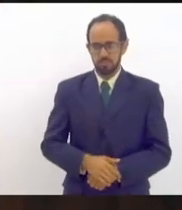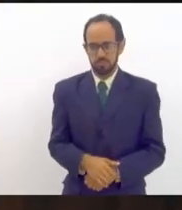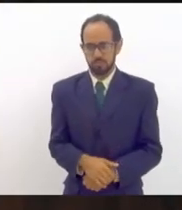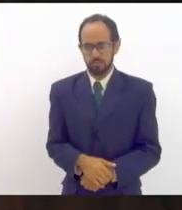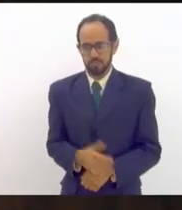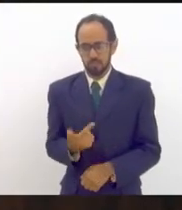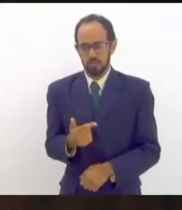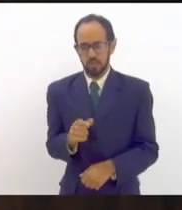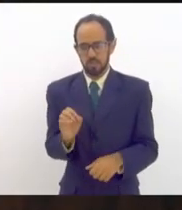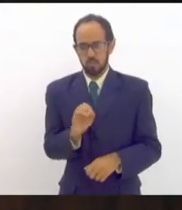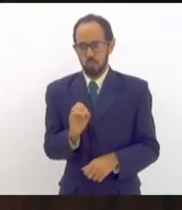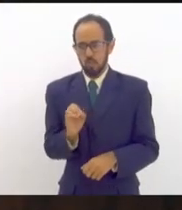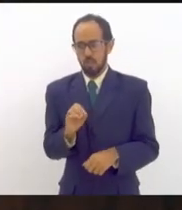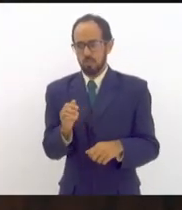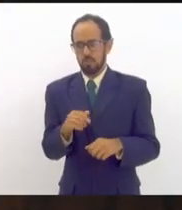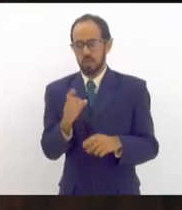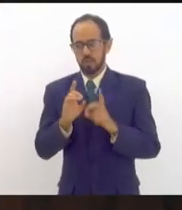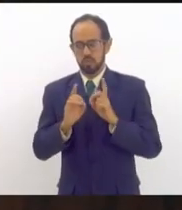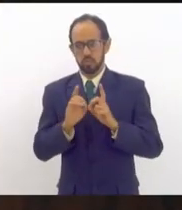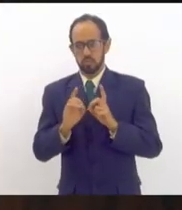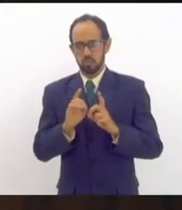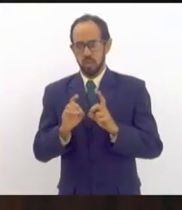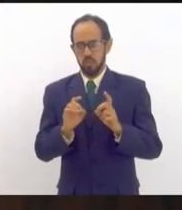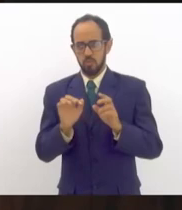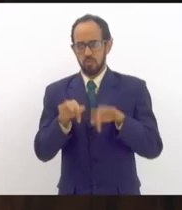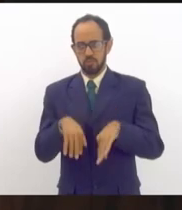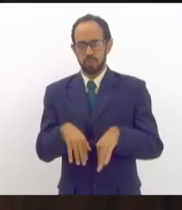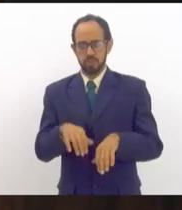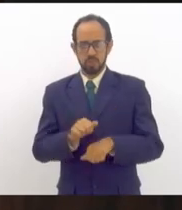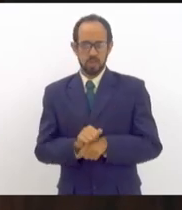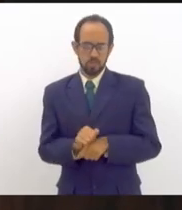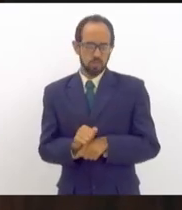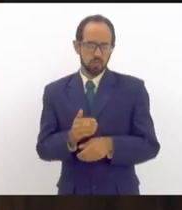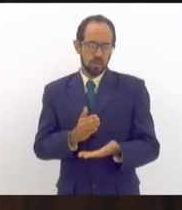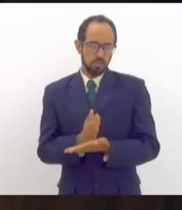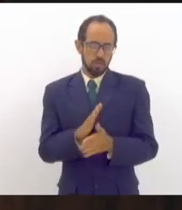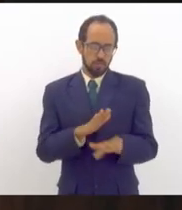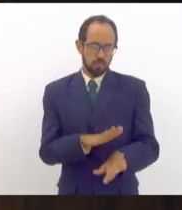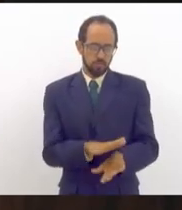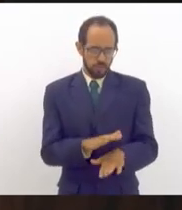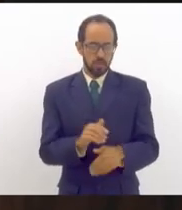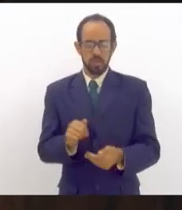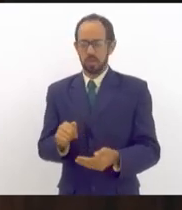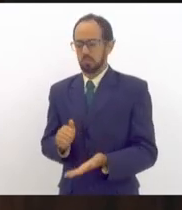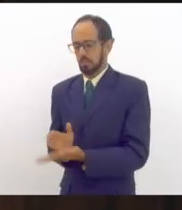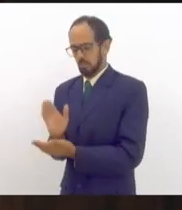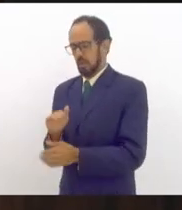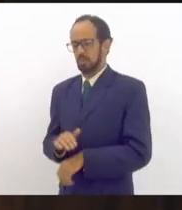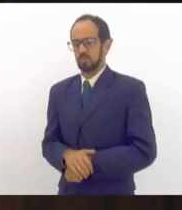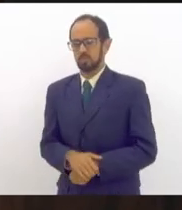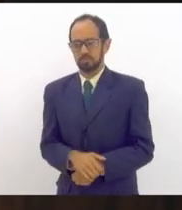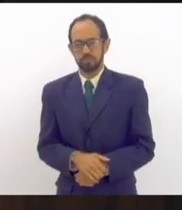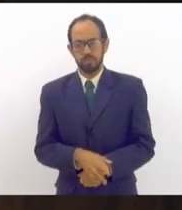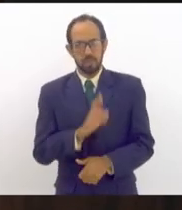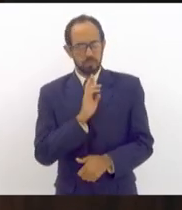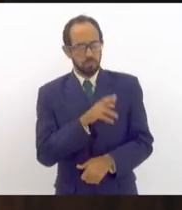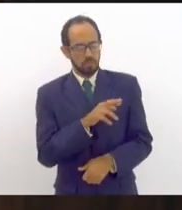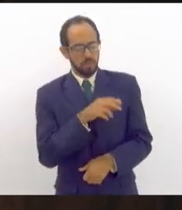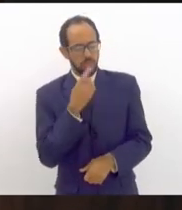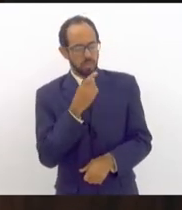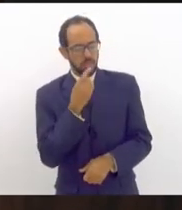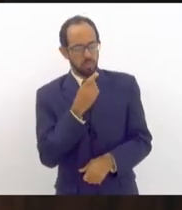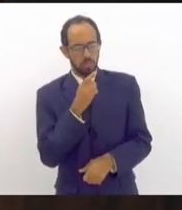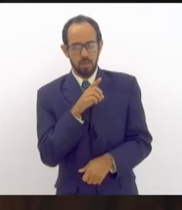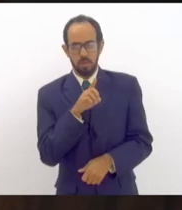não havendo mais quem querer discutir encerrado discussão em votação senhores que a própria mas como estão aprovado respondendo a pergunta da